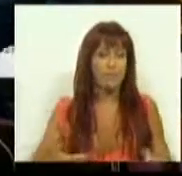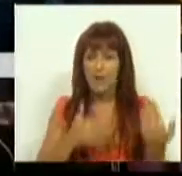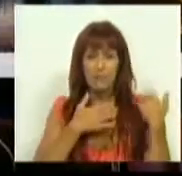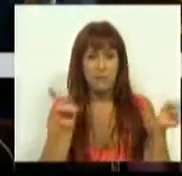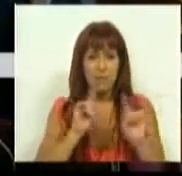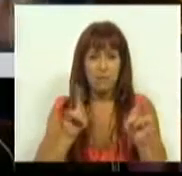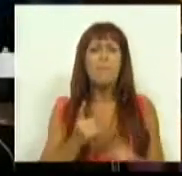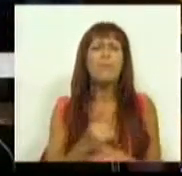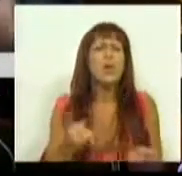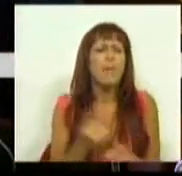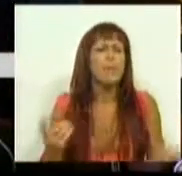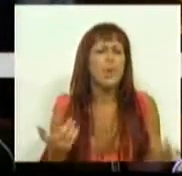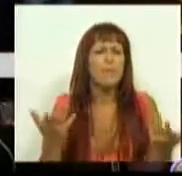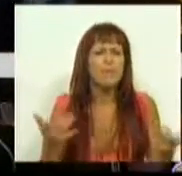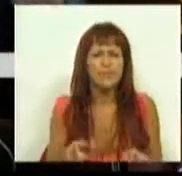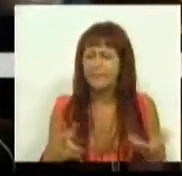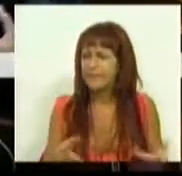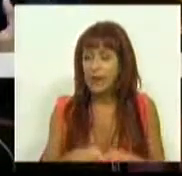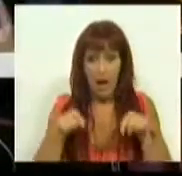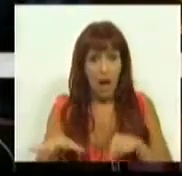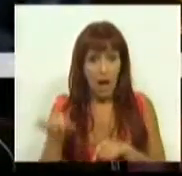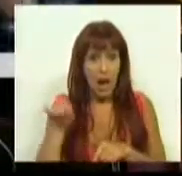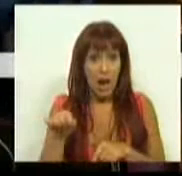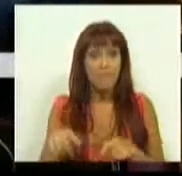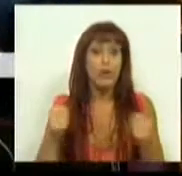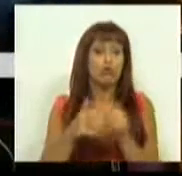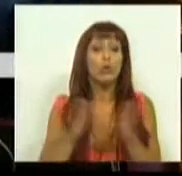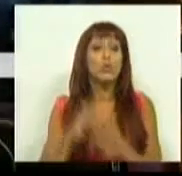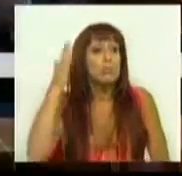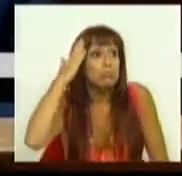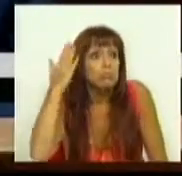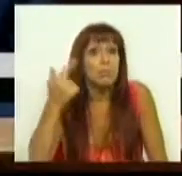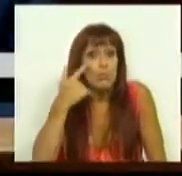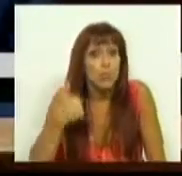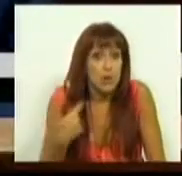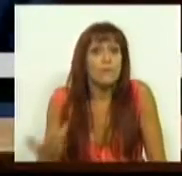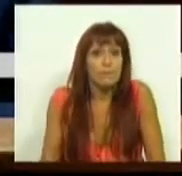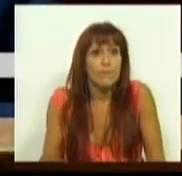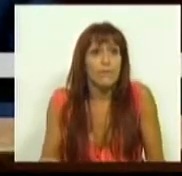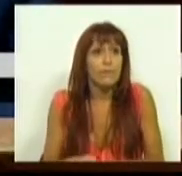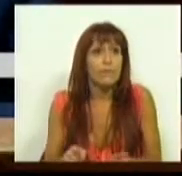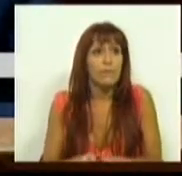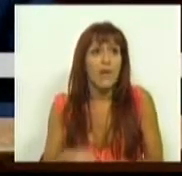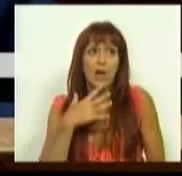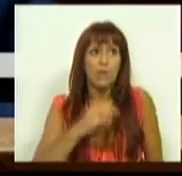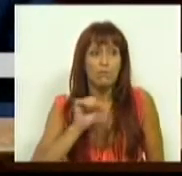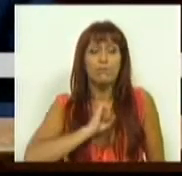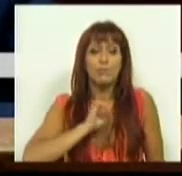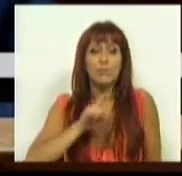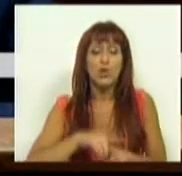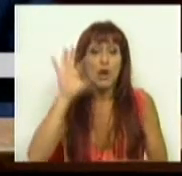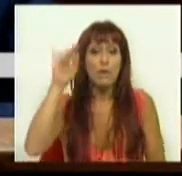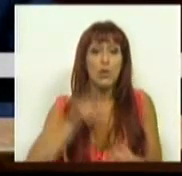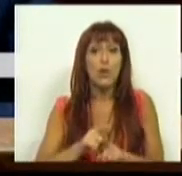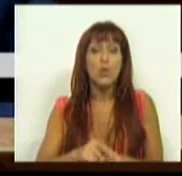tutela. Porque é que será que é exatamente nessa área onde tudo levava a crer, toda a nossa convicção é que as